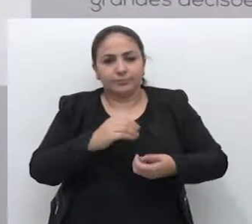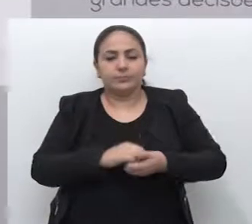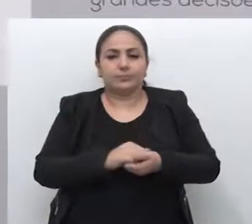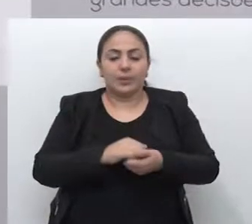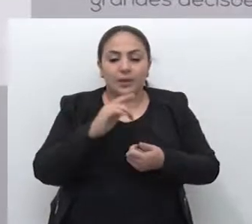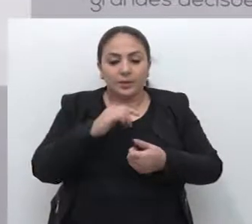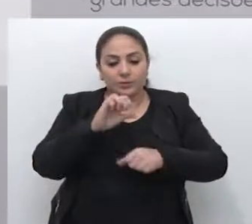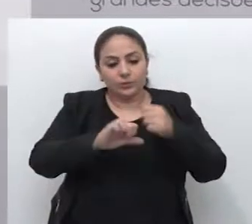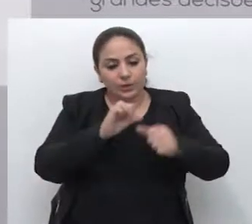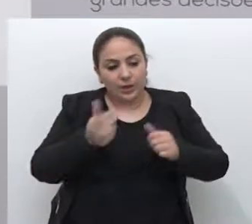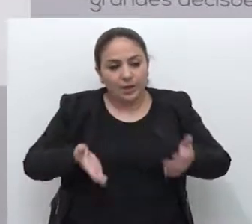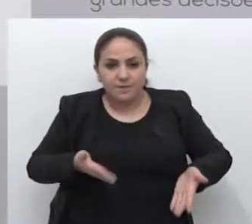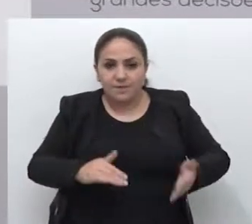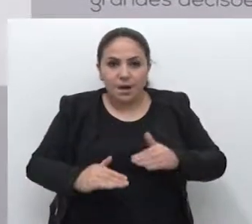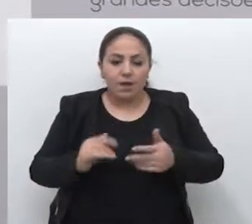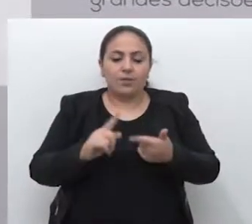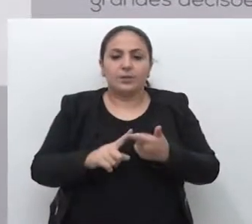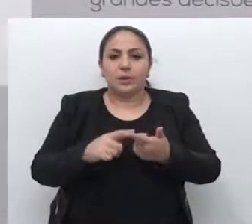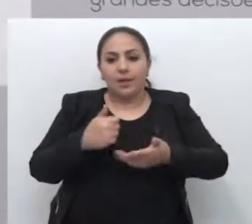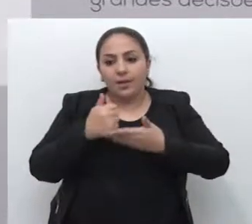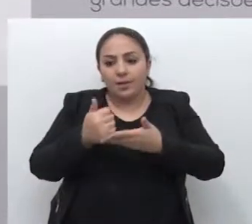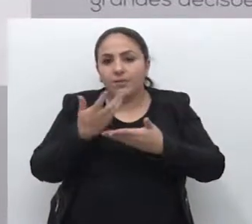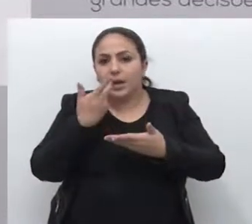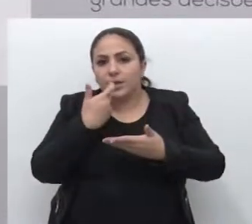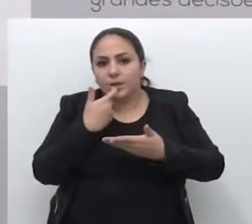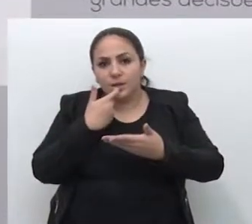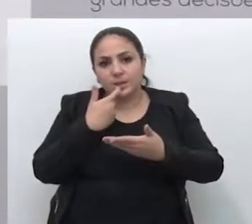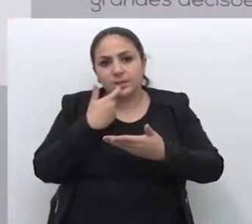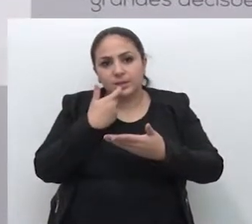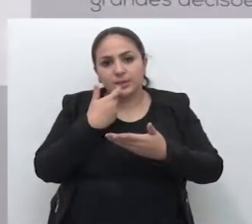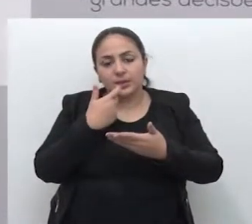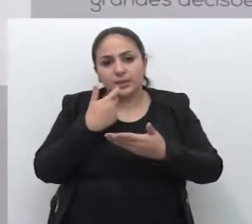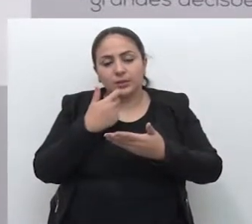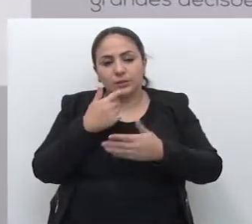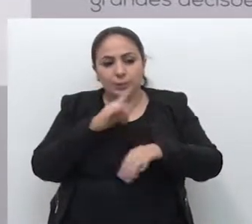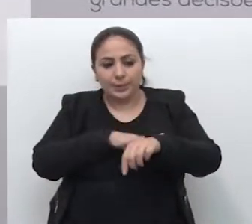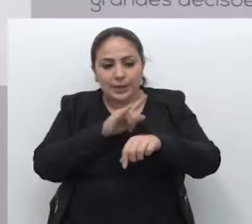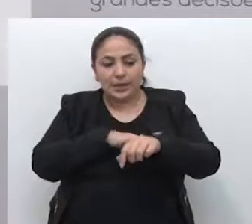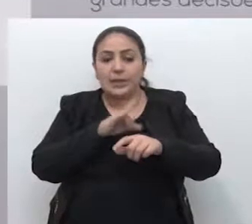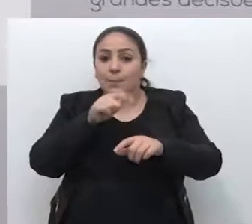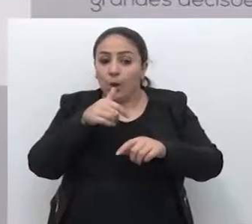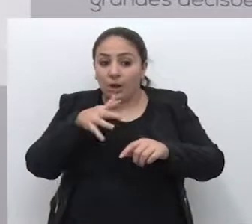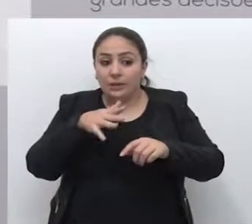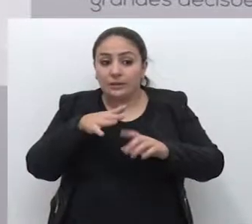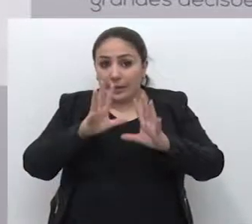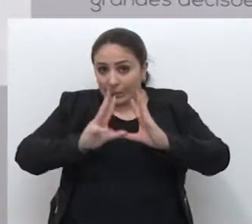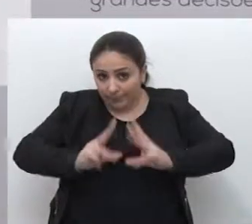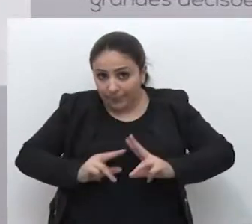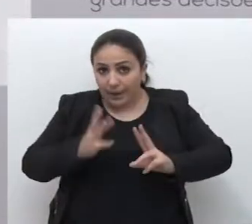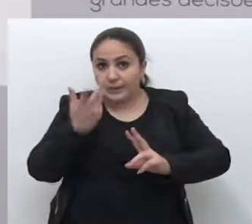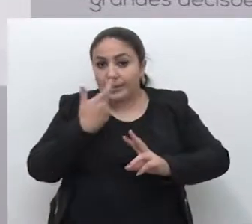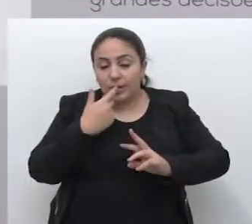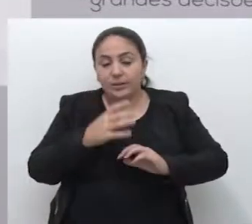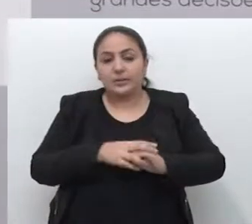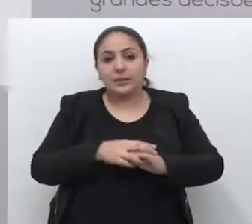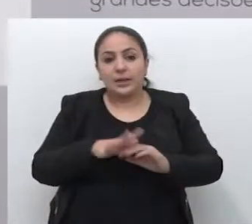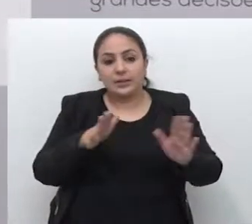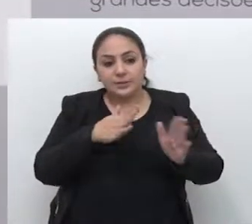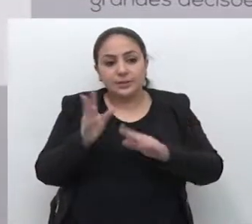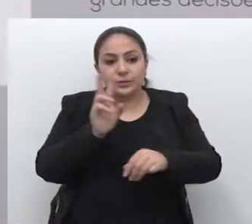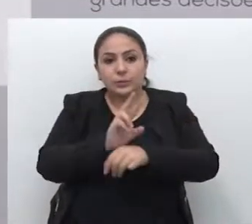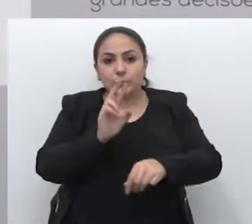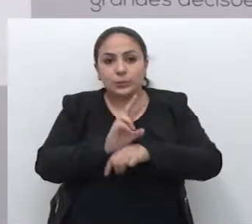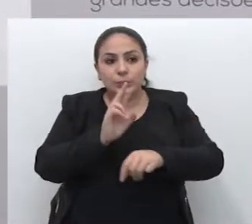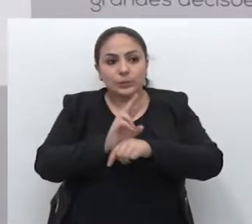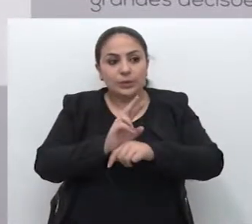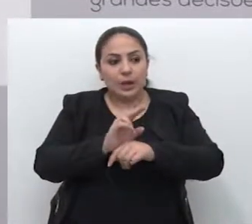uma fralda, que é às vezes levar a criança ao banheiro e depois limpar a criança após ela fazer as suas necessidades, que é às